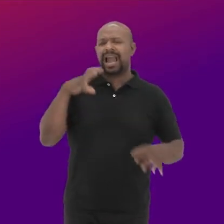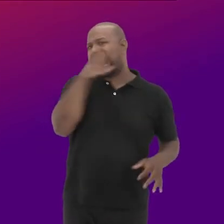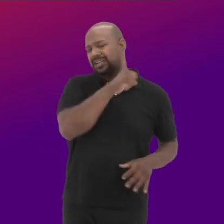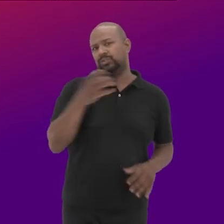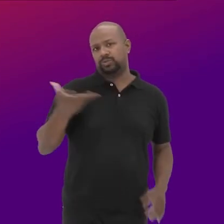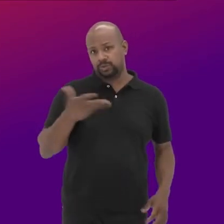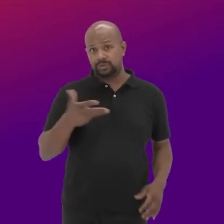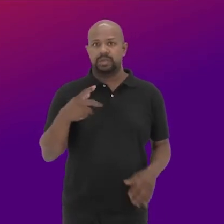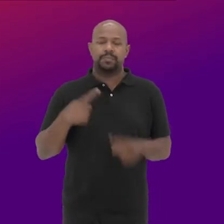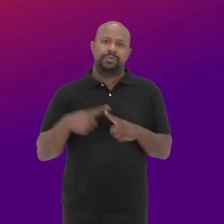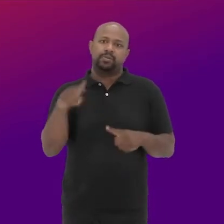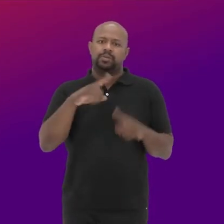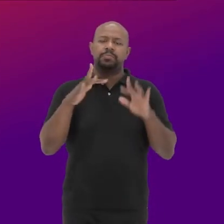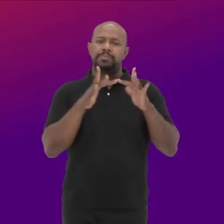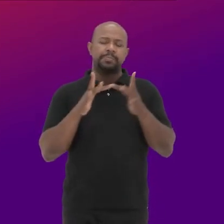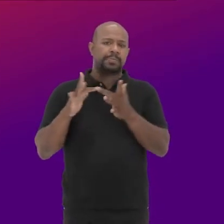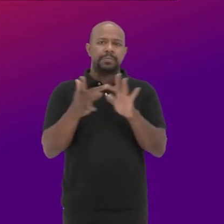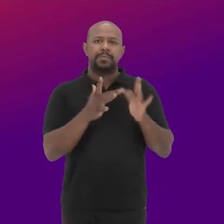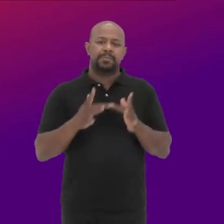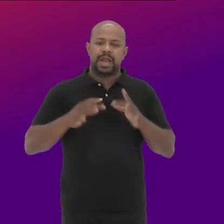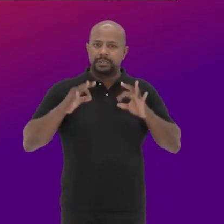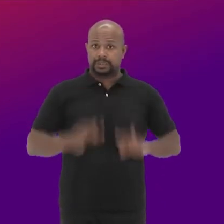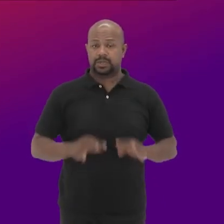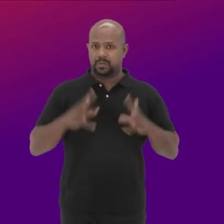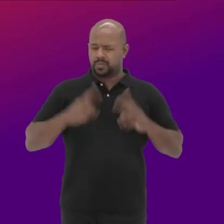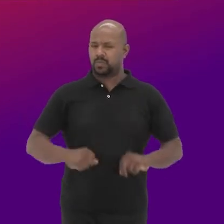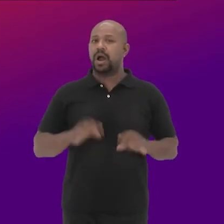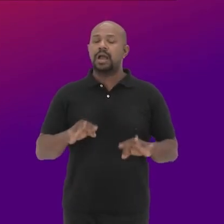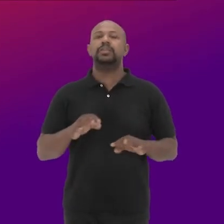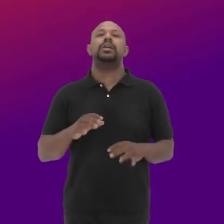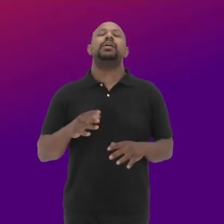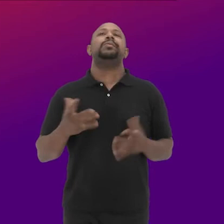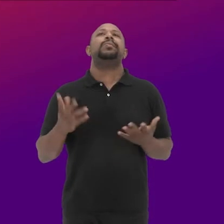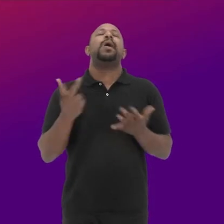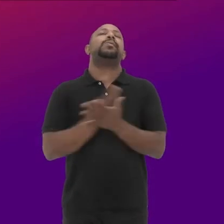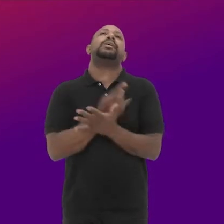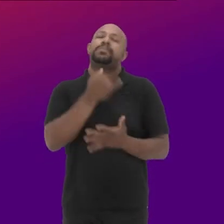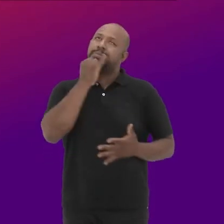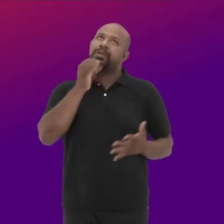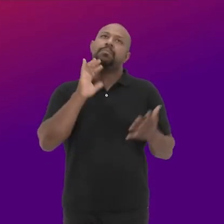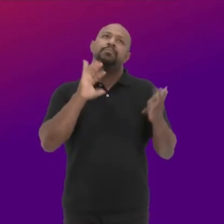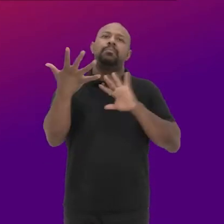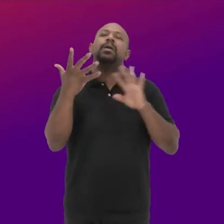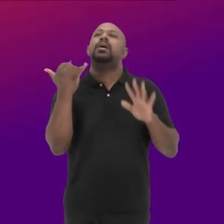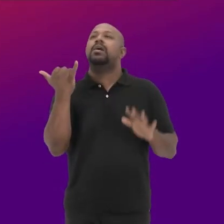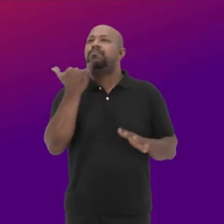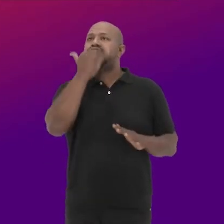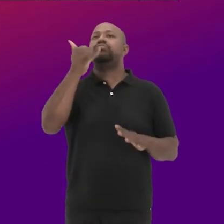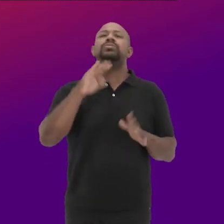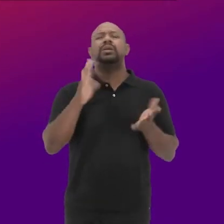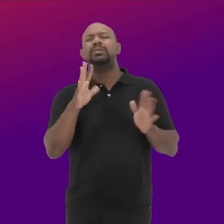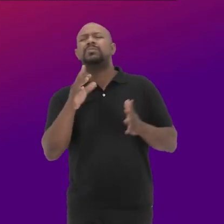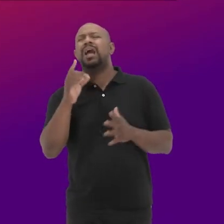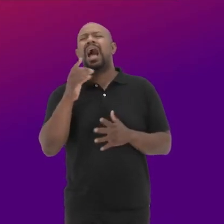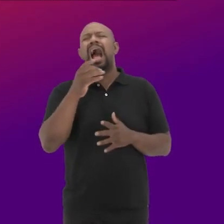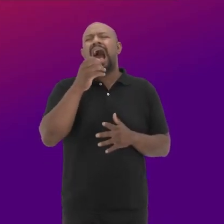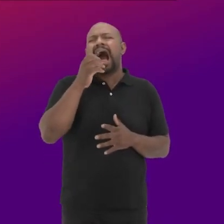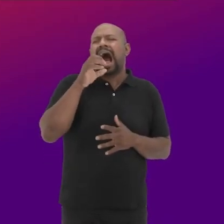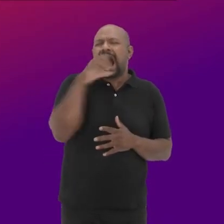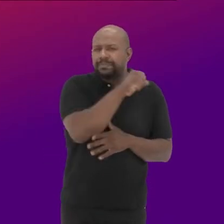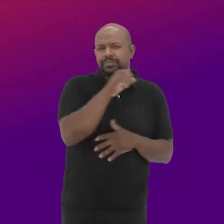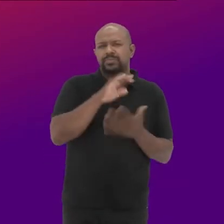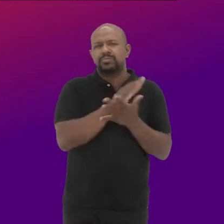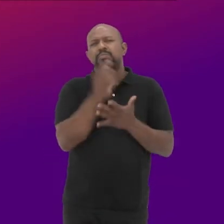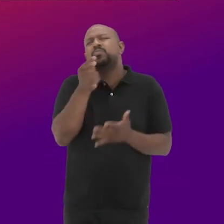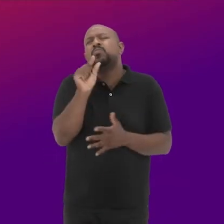muito ágil, já que tudo está conectado de forma adequada. Acontece o evento e não devem passar muitos dias até